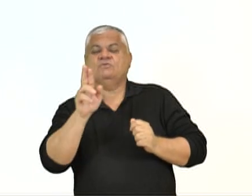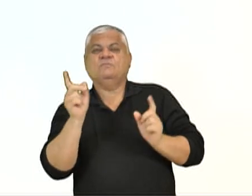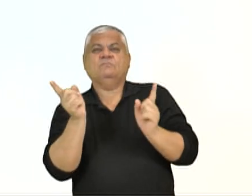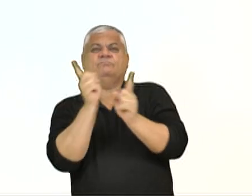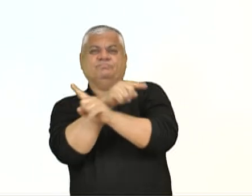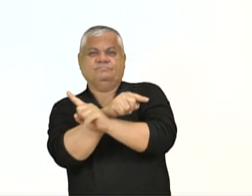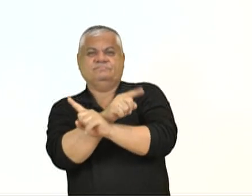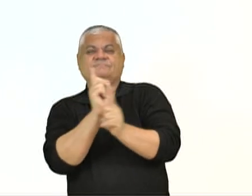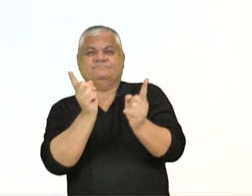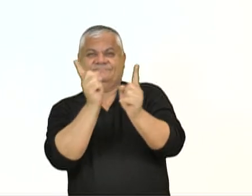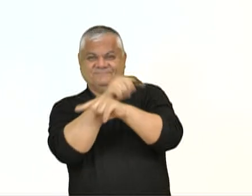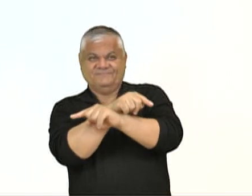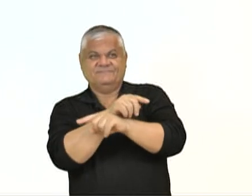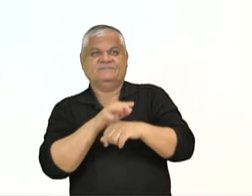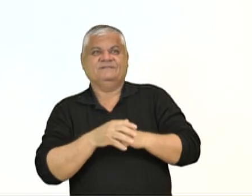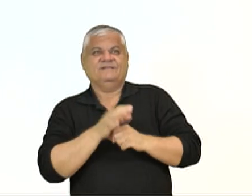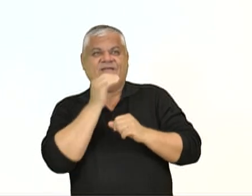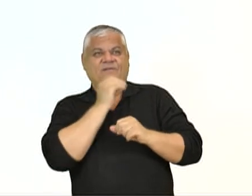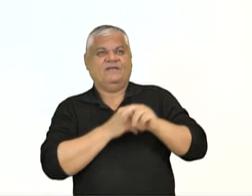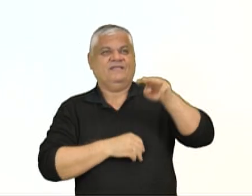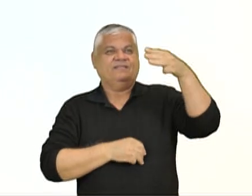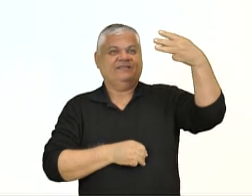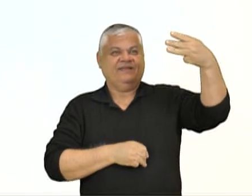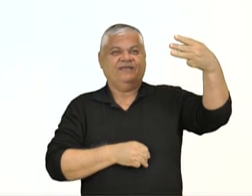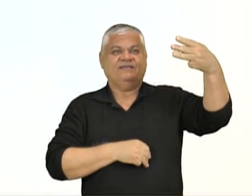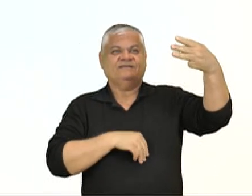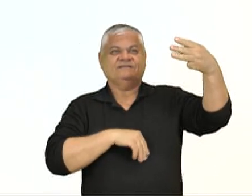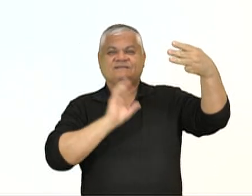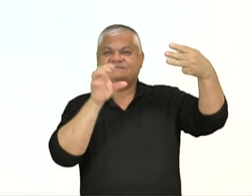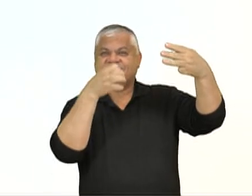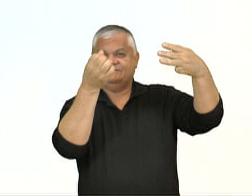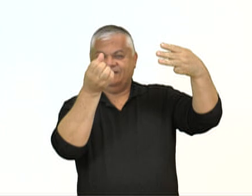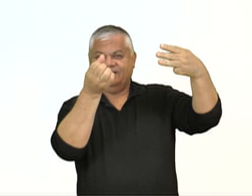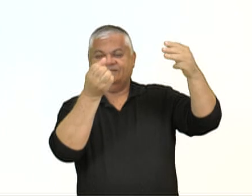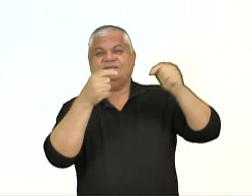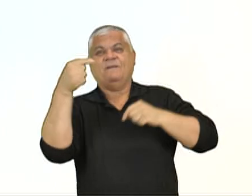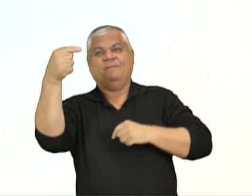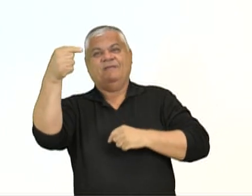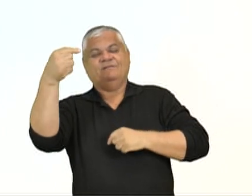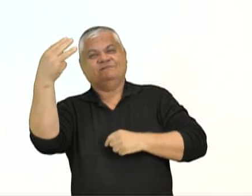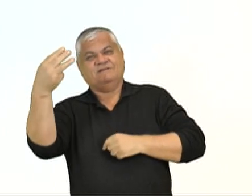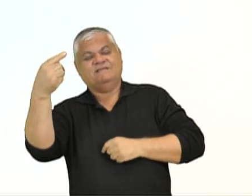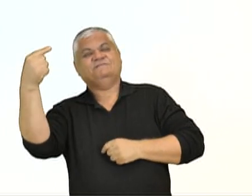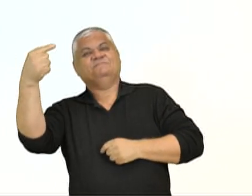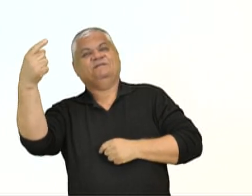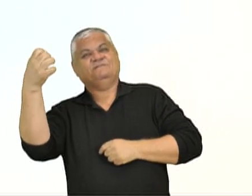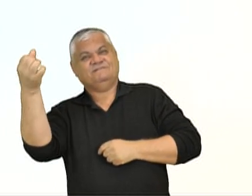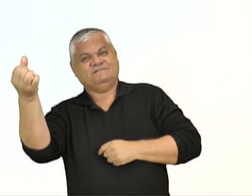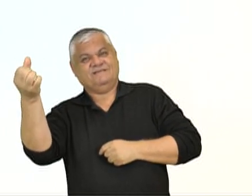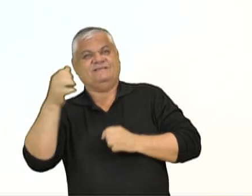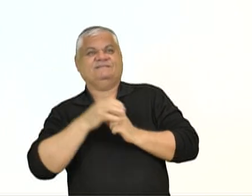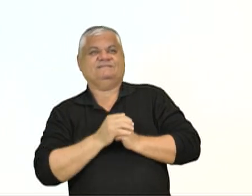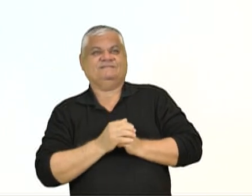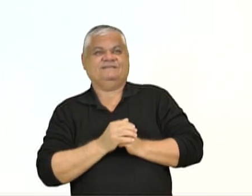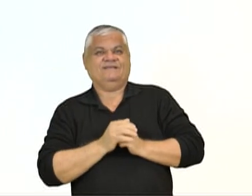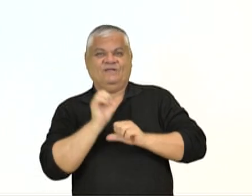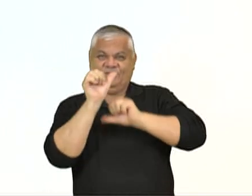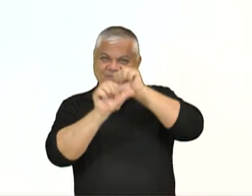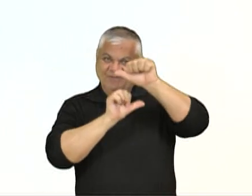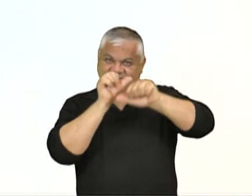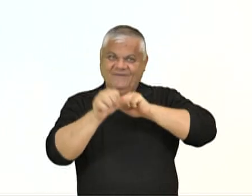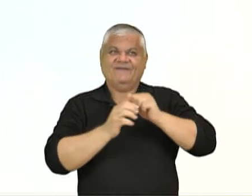opostos, né? Como a gente conseguiu verificar aqui no exemplo. Então, obtemos menos A mudando